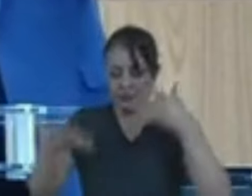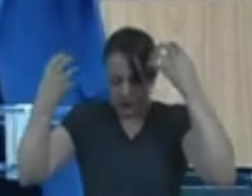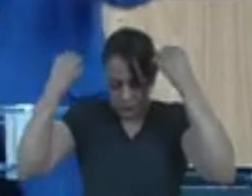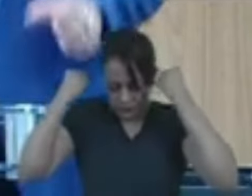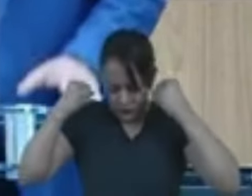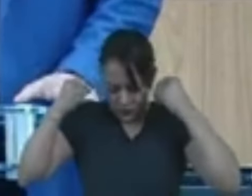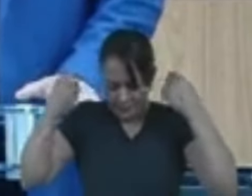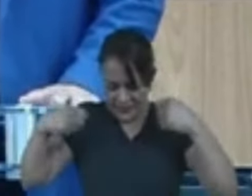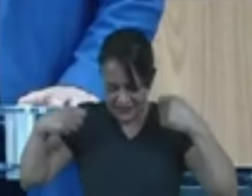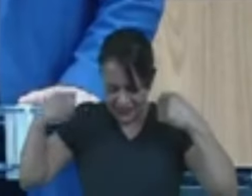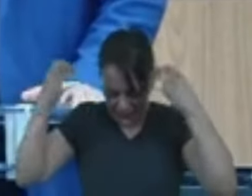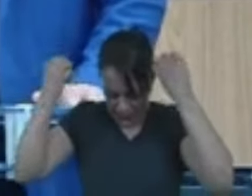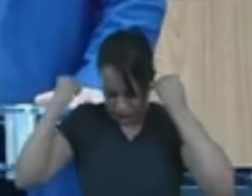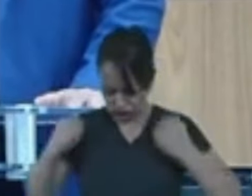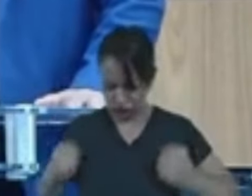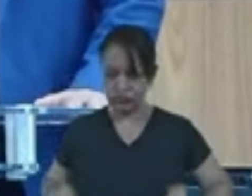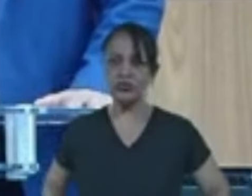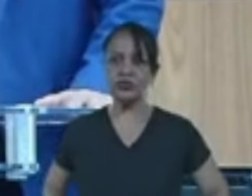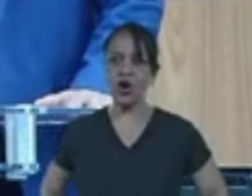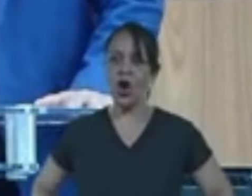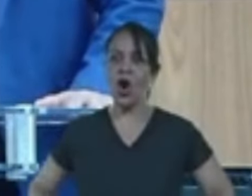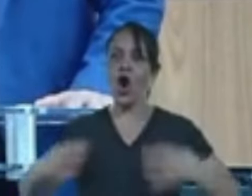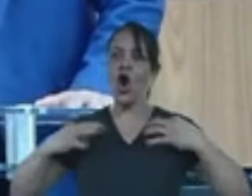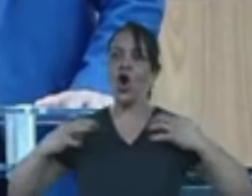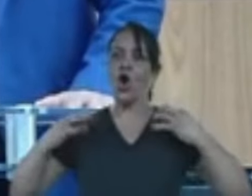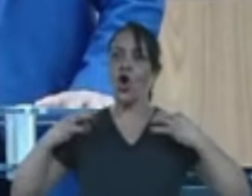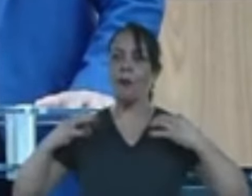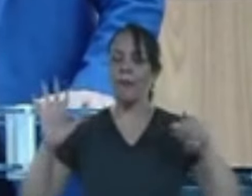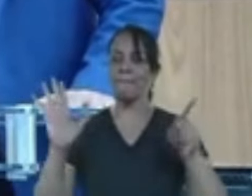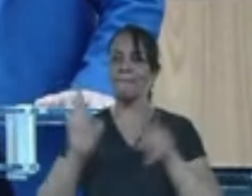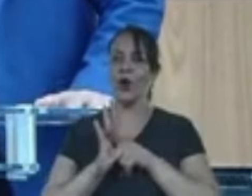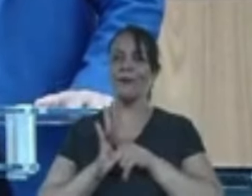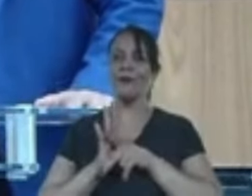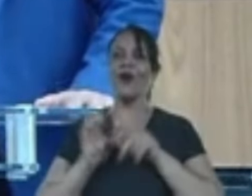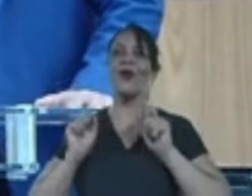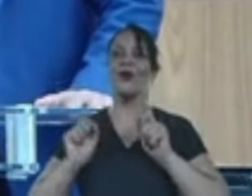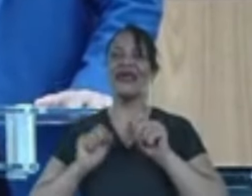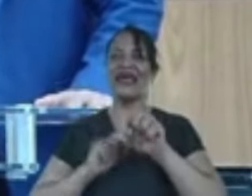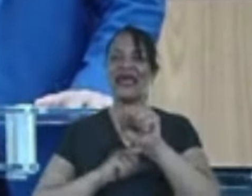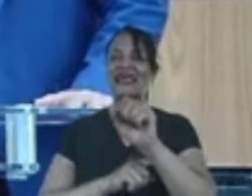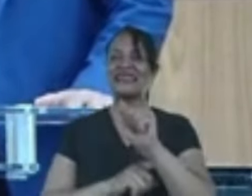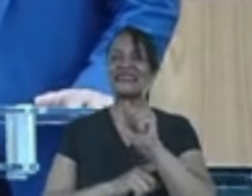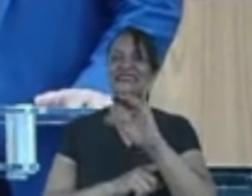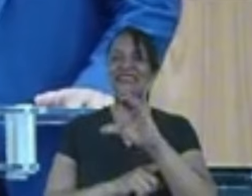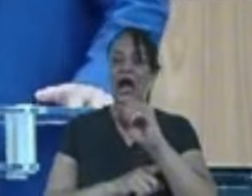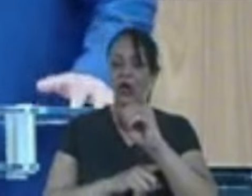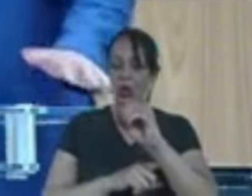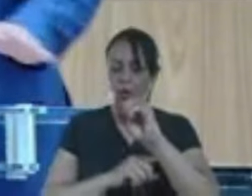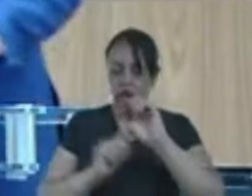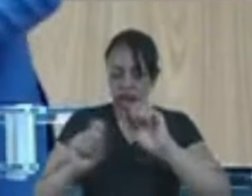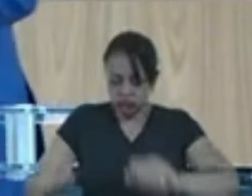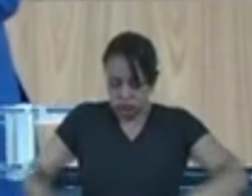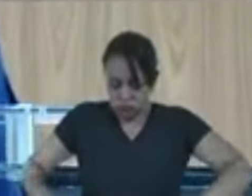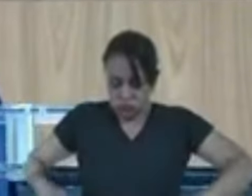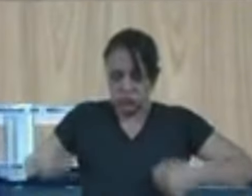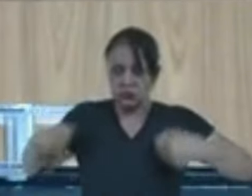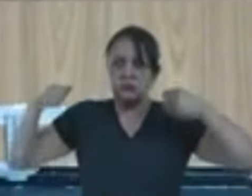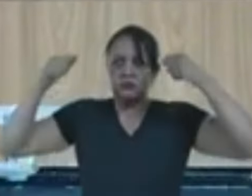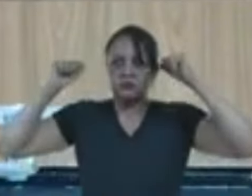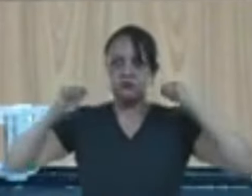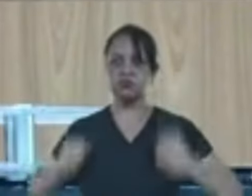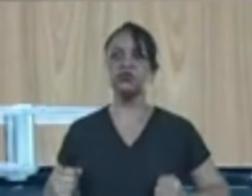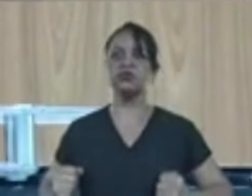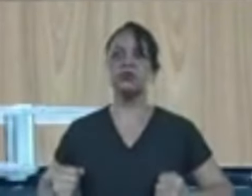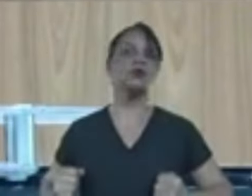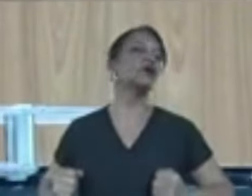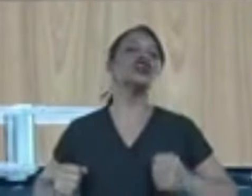se humilhar na presença do Deus Todo-Poderoso, e Ele vai ter misericórdia da gente. Ele pegou, declarou um jejum